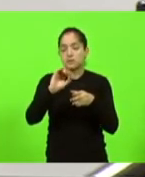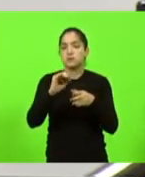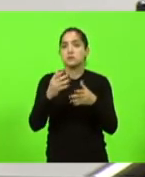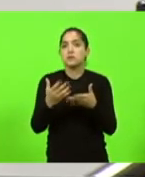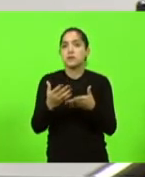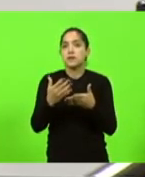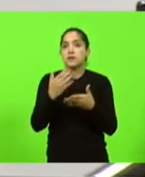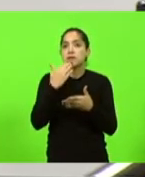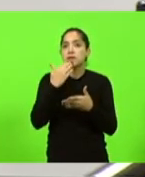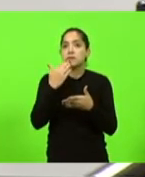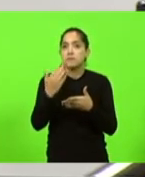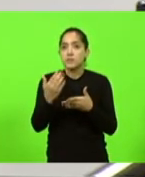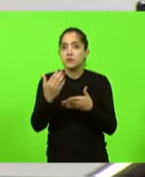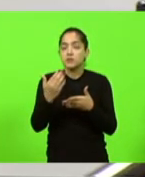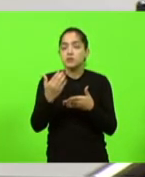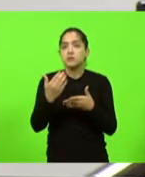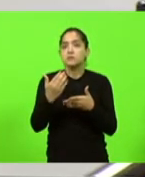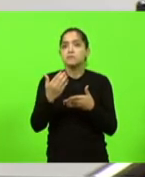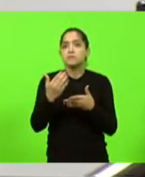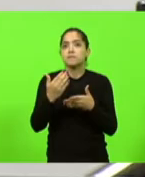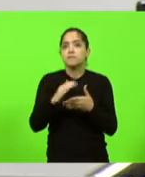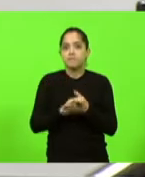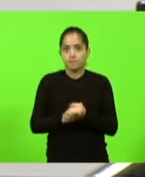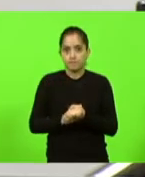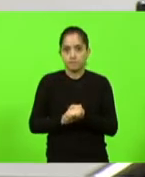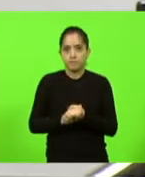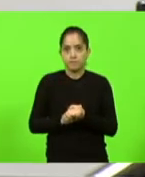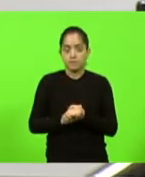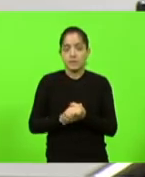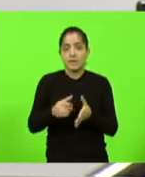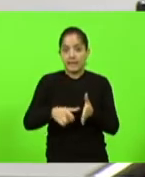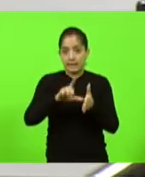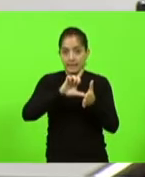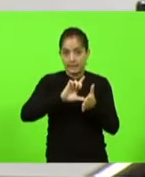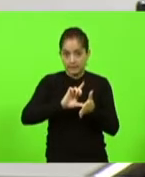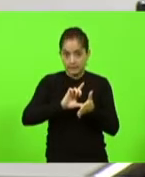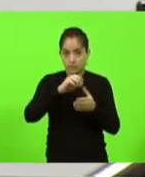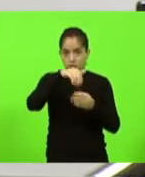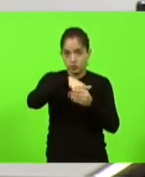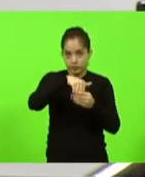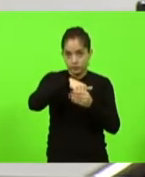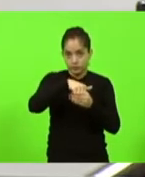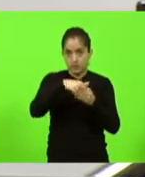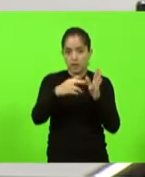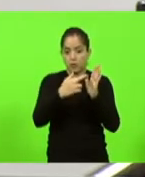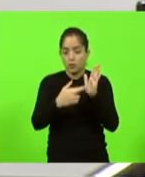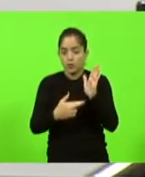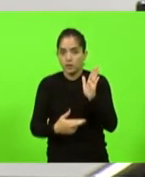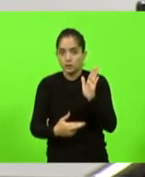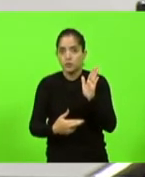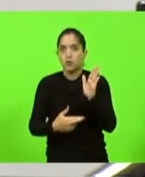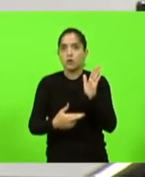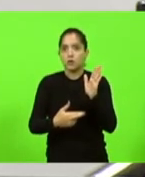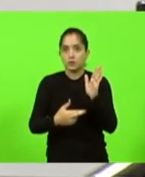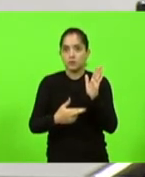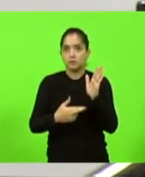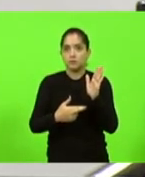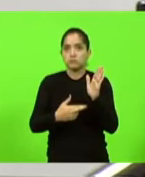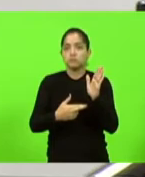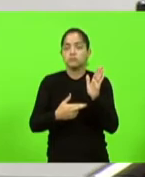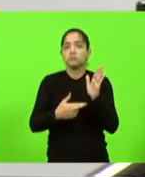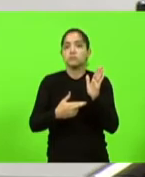pedi ao deputado Bruno, ao final, antes de votarmos o relator do relator, que repetisse as